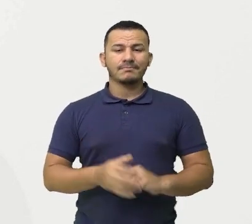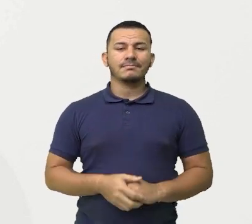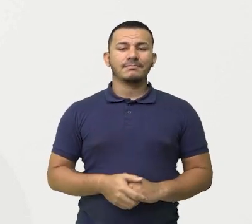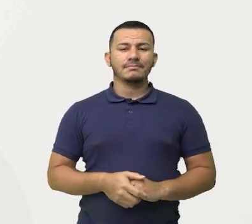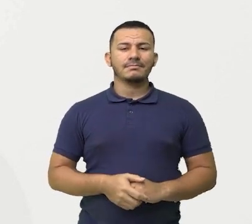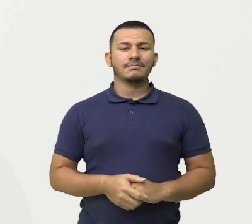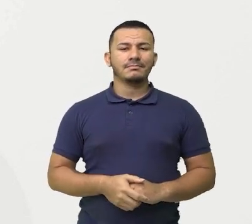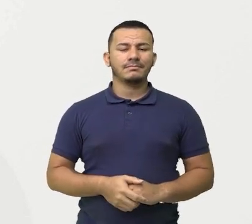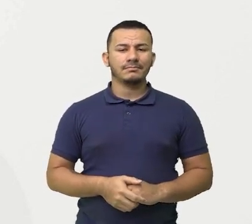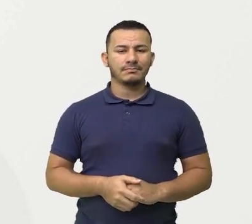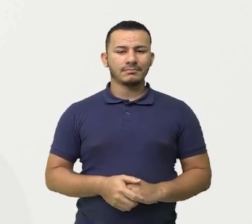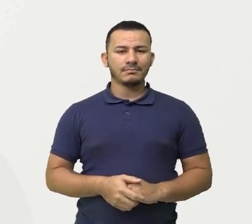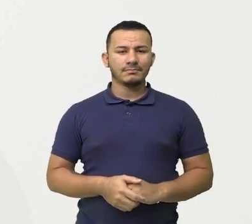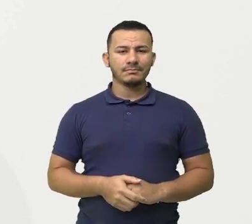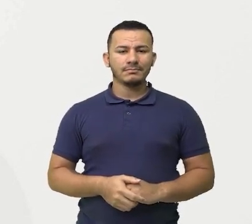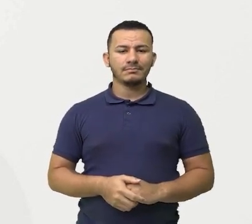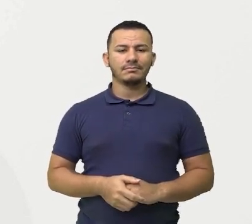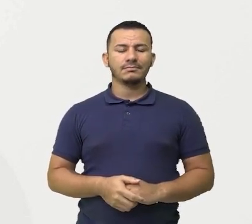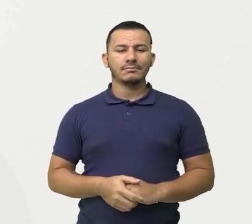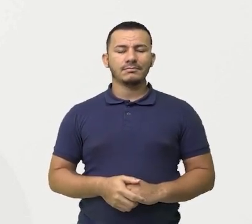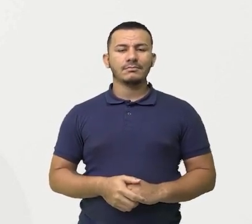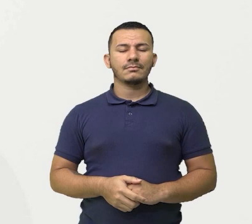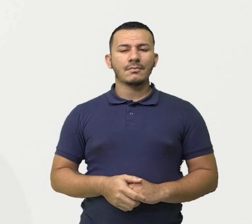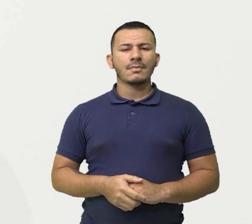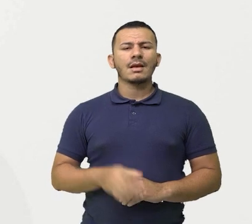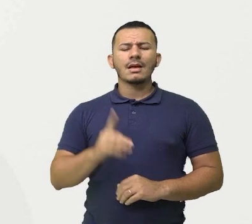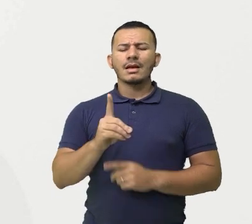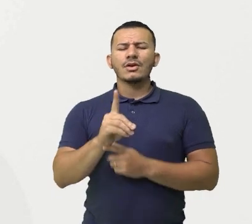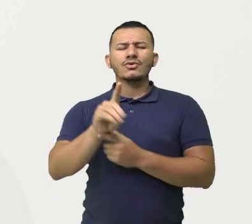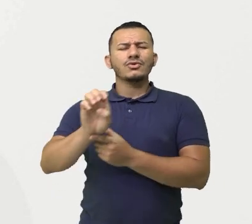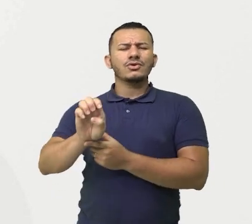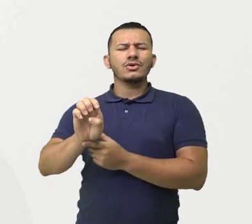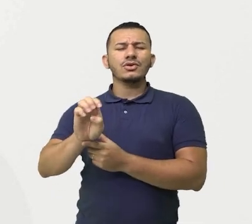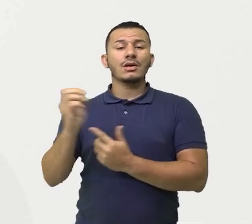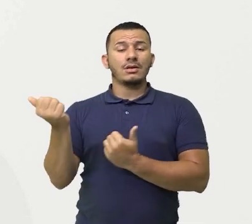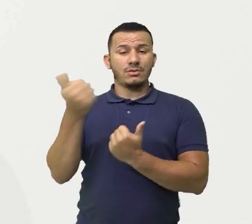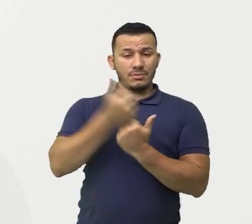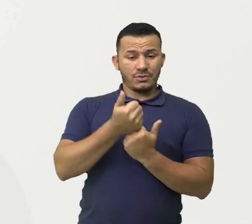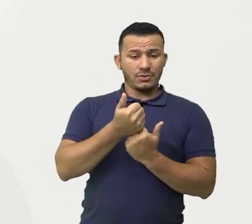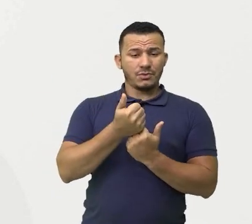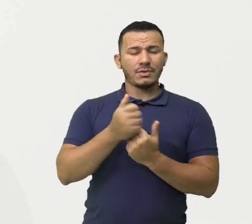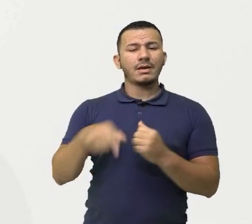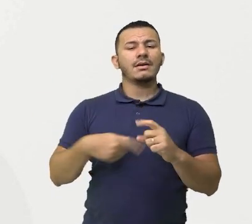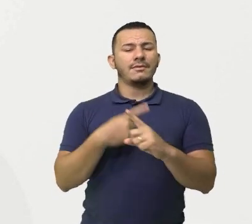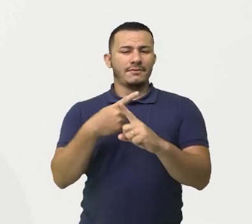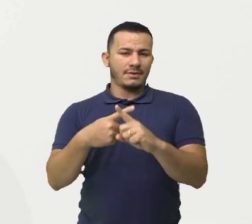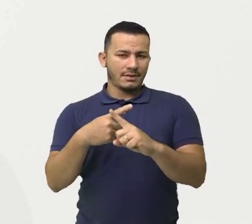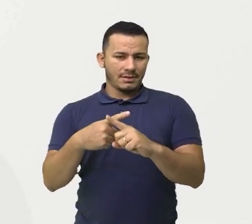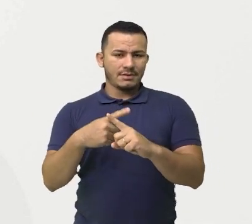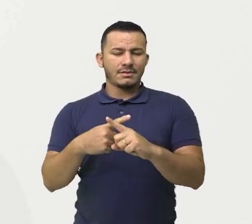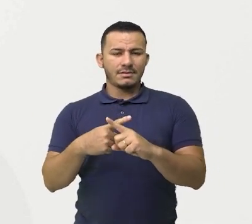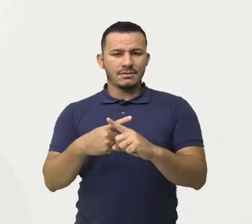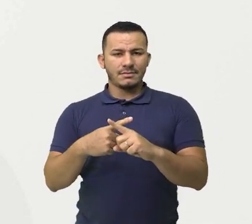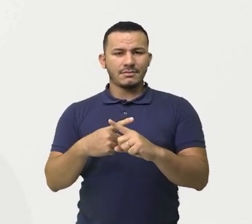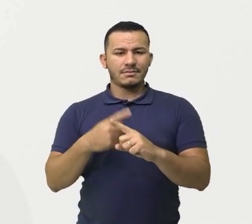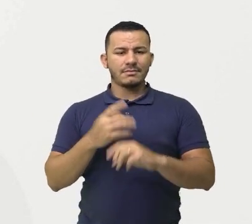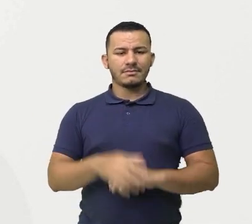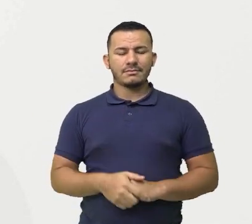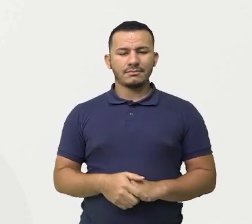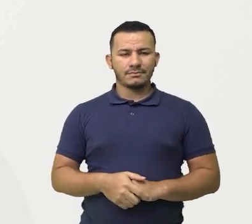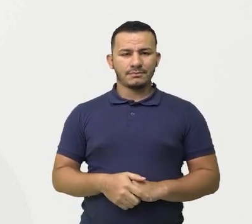Agora acompanha comigo. O de você vai substituir, ó, por vezes, tá legal?